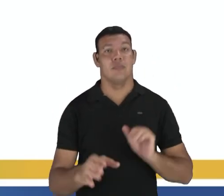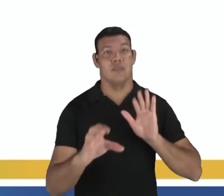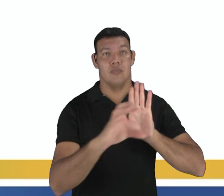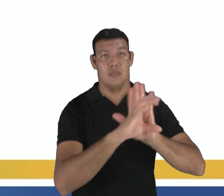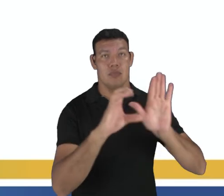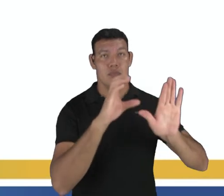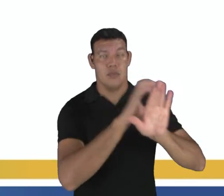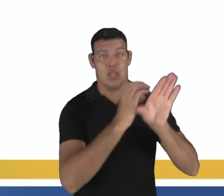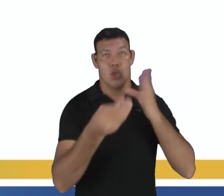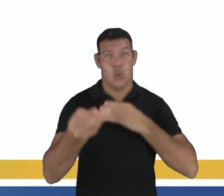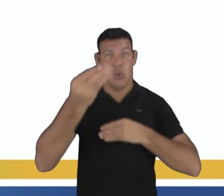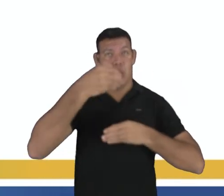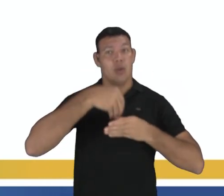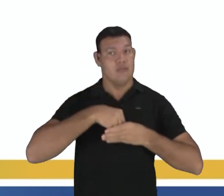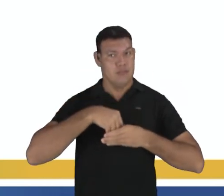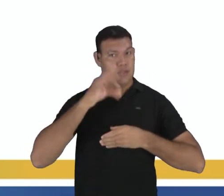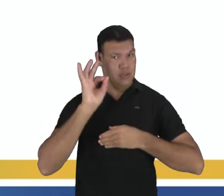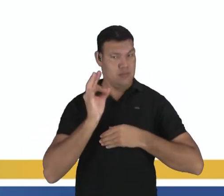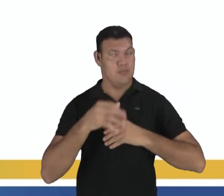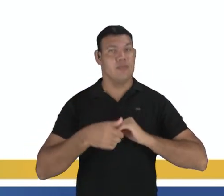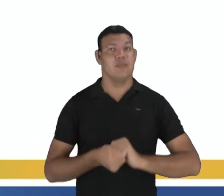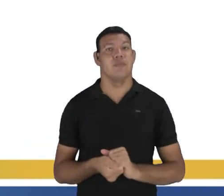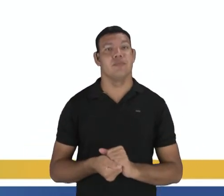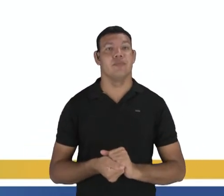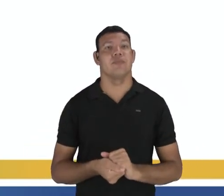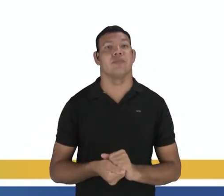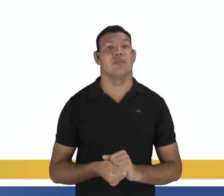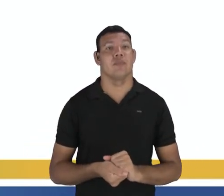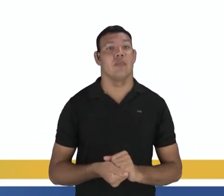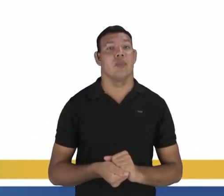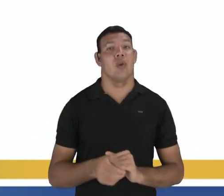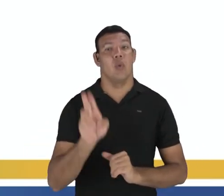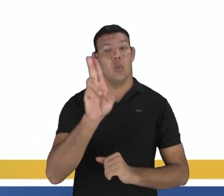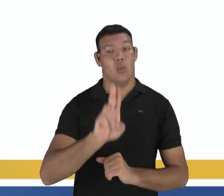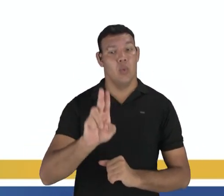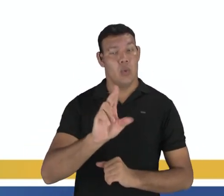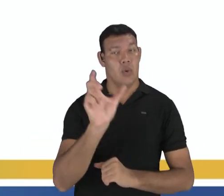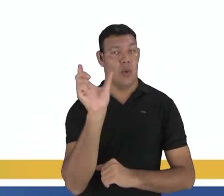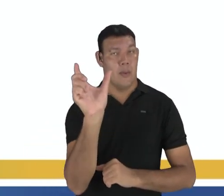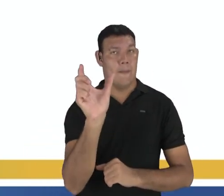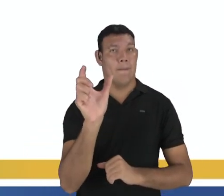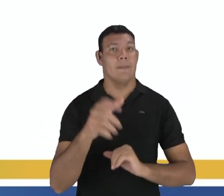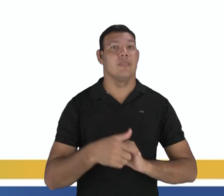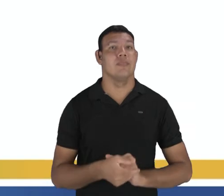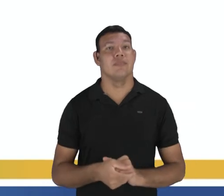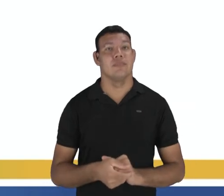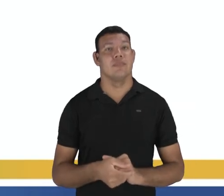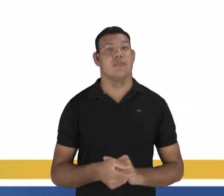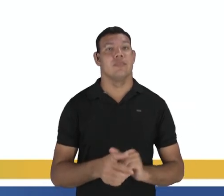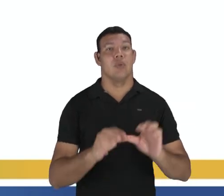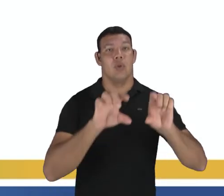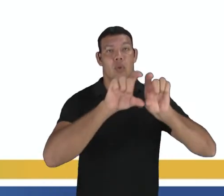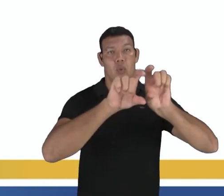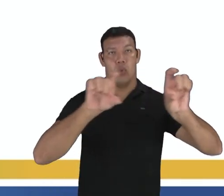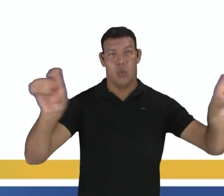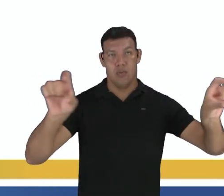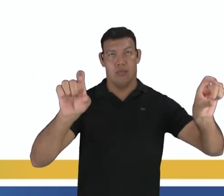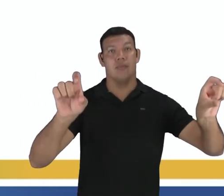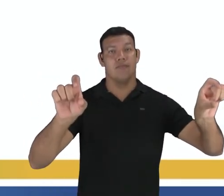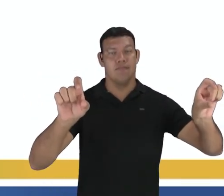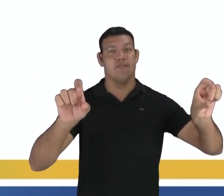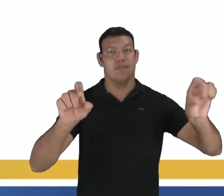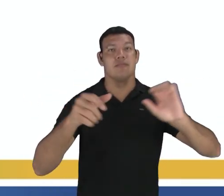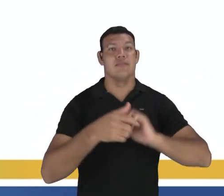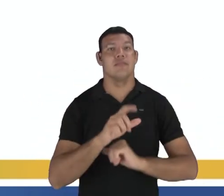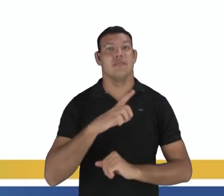sentido conotativo é o sentido subjetivo, correto? Figurado, atribuído às palavras. Na oração acima, temos 2 palavras